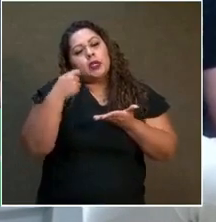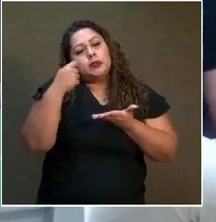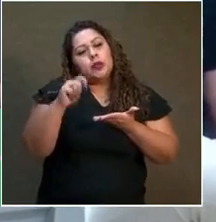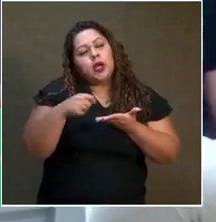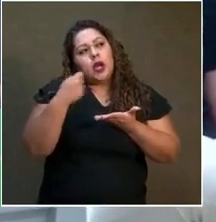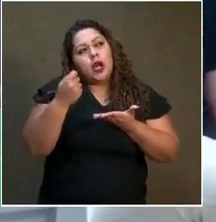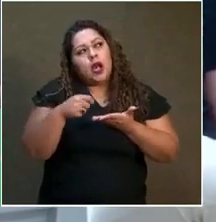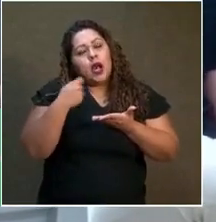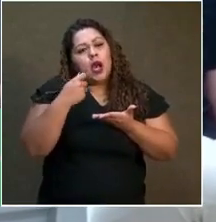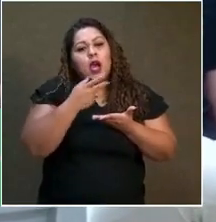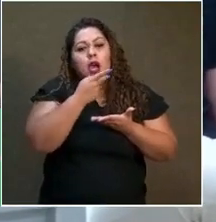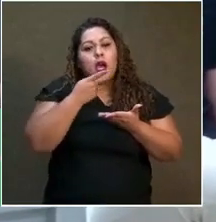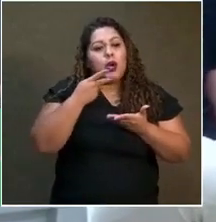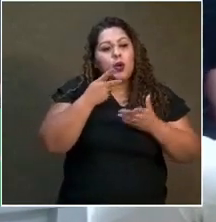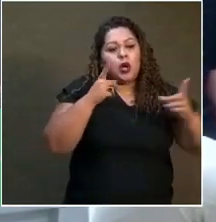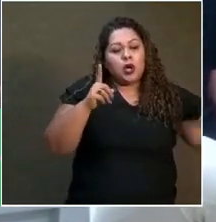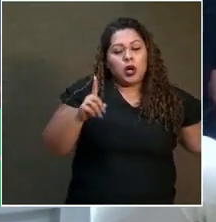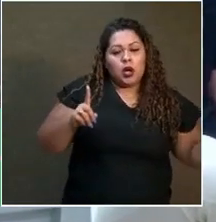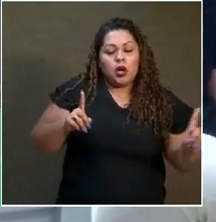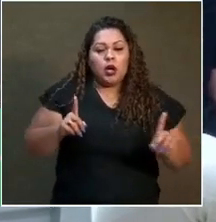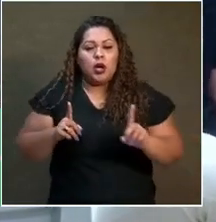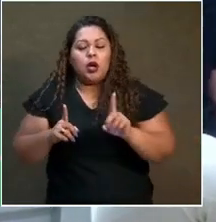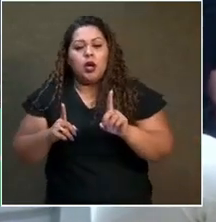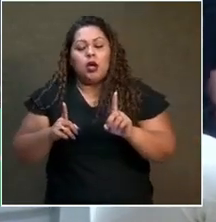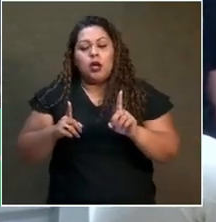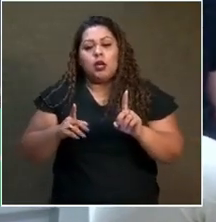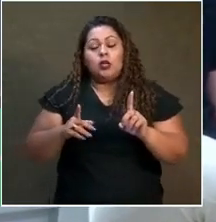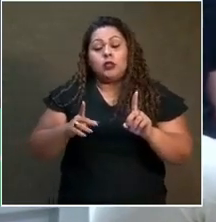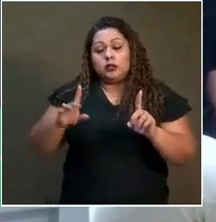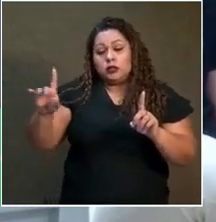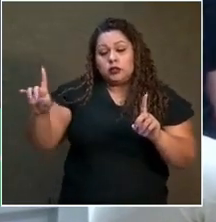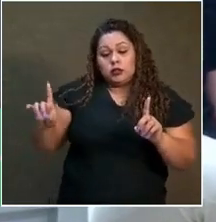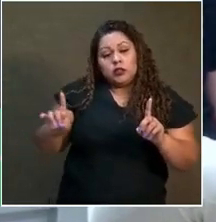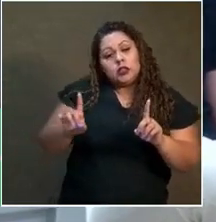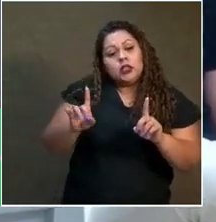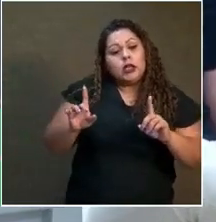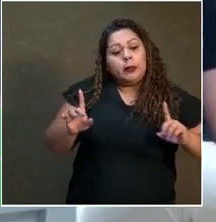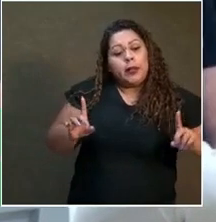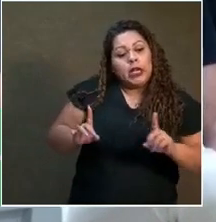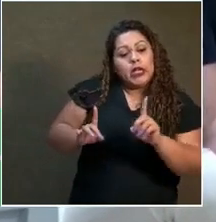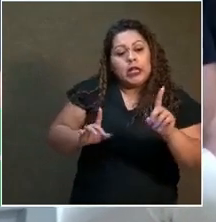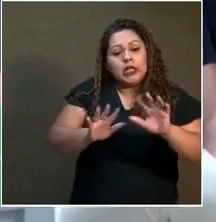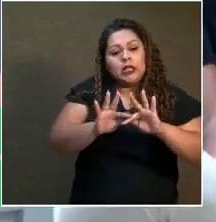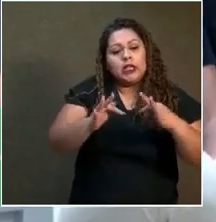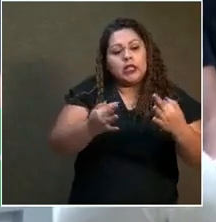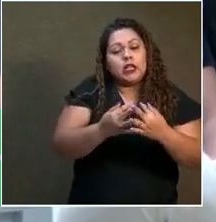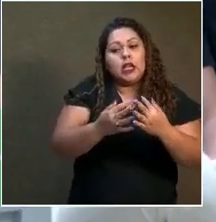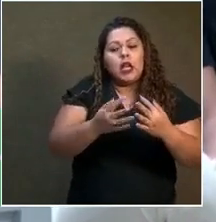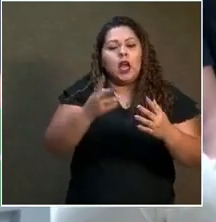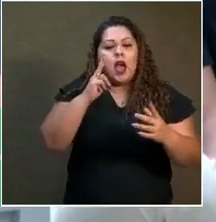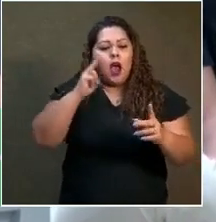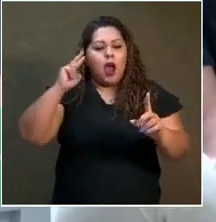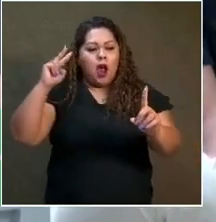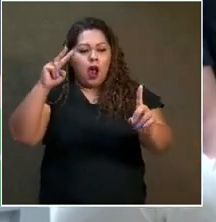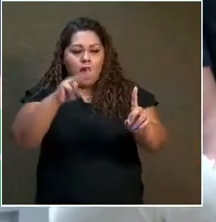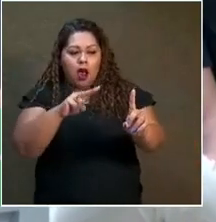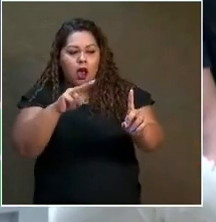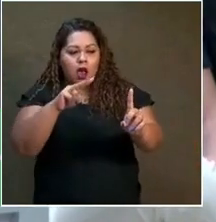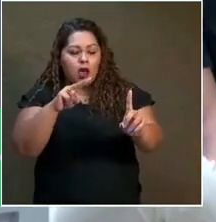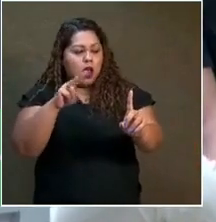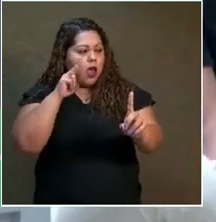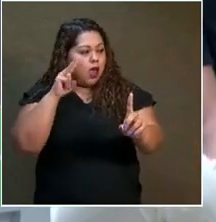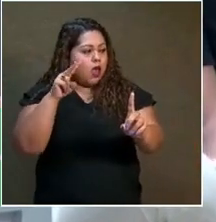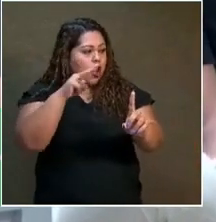momento Cássio passou, se direcionando para a varanda da casa da dona Oscarina, e Emily olhou para ele e depois olhou para